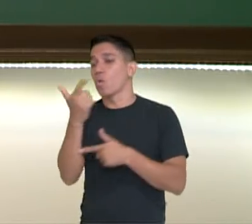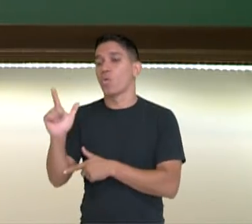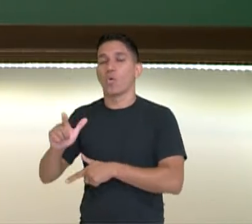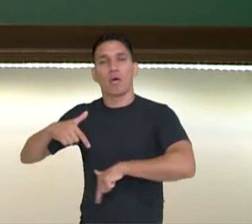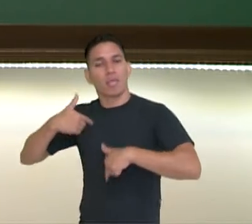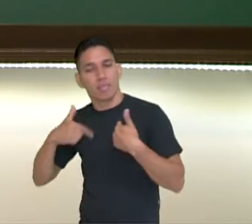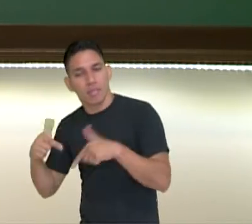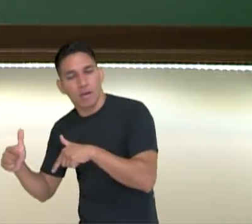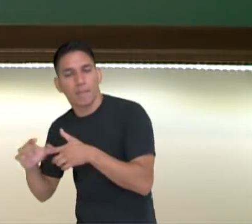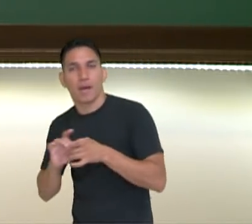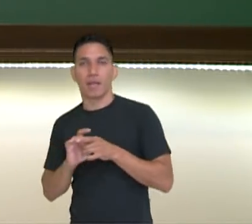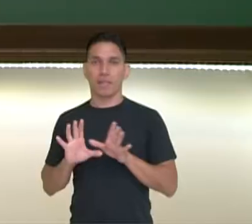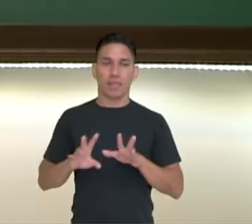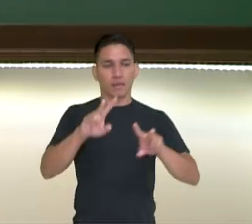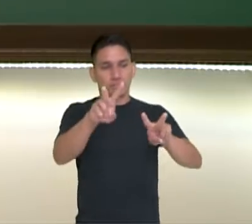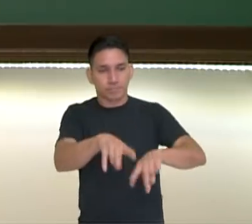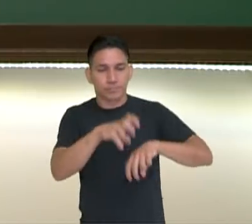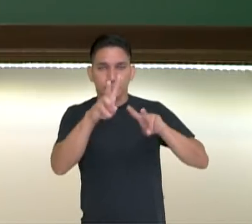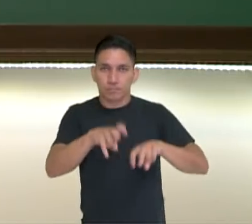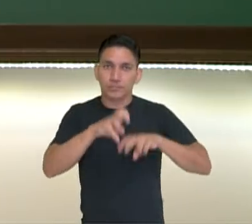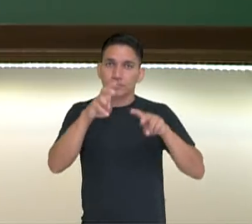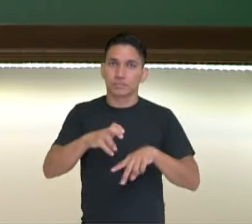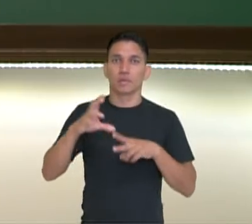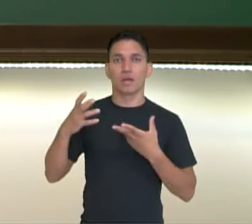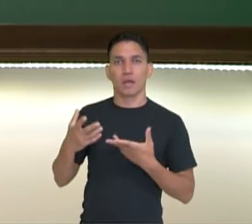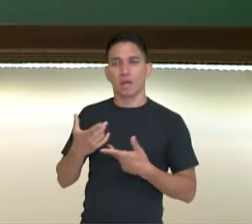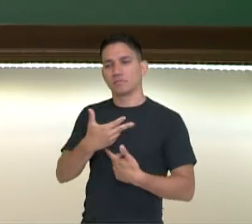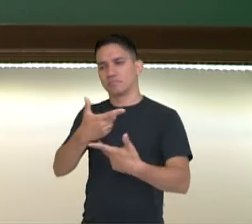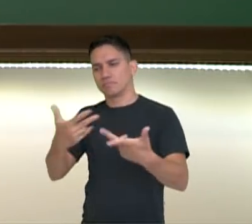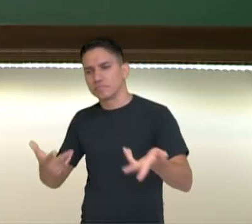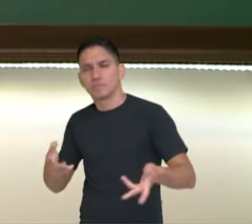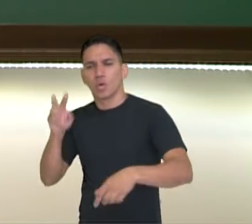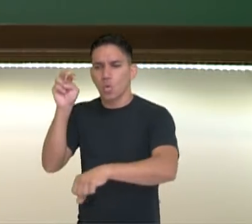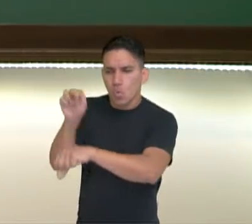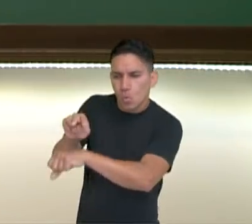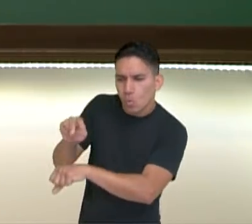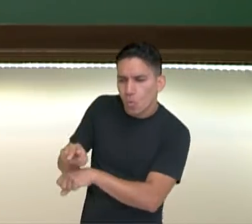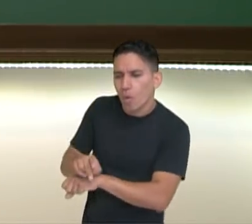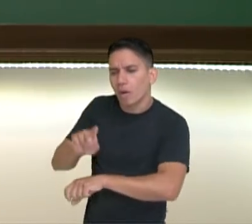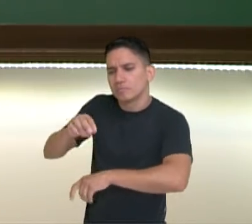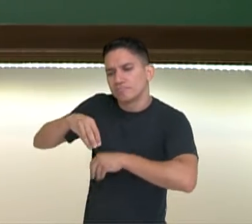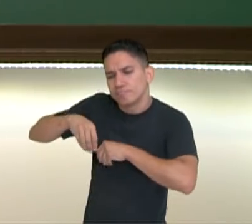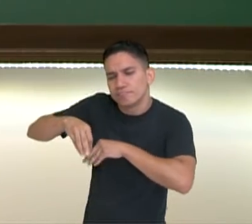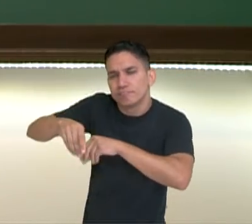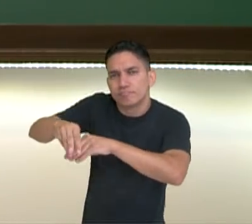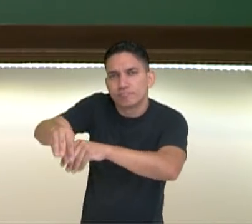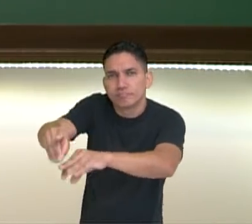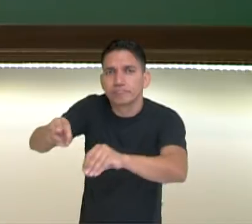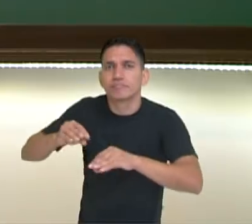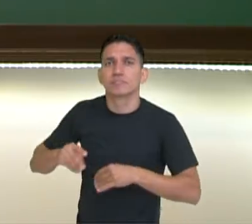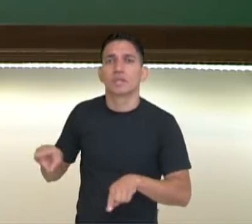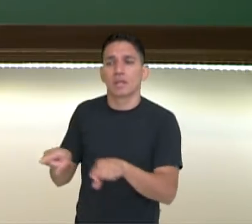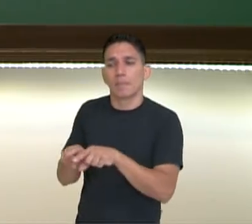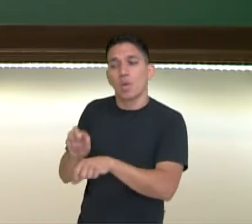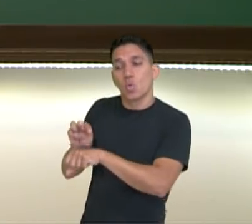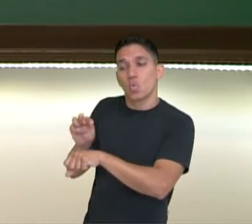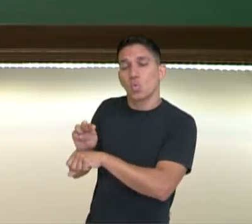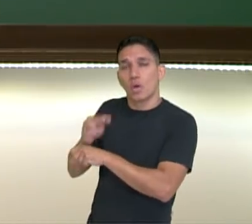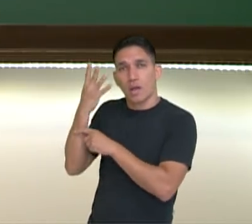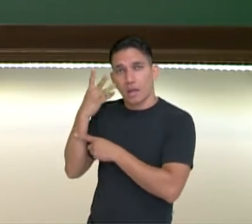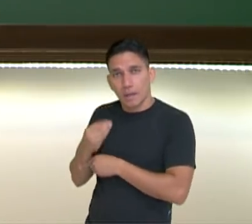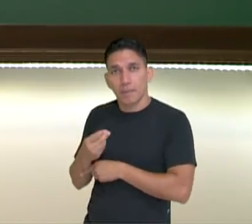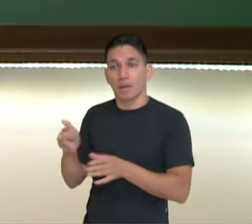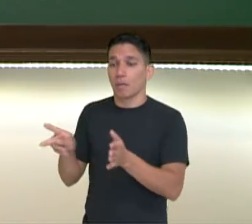da agricultura, camponeses, que trabalhavam então com o cultivo aí na agricultura e a domesticação de animais, e os da